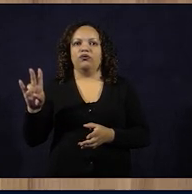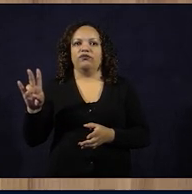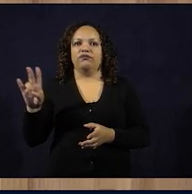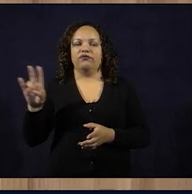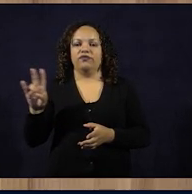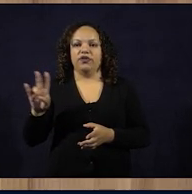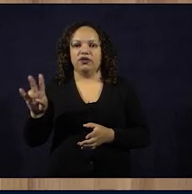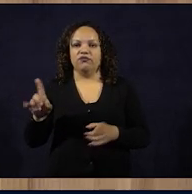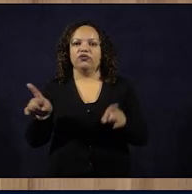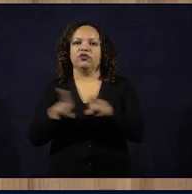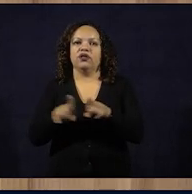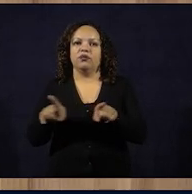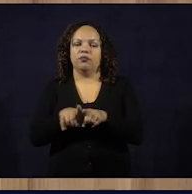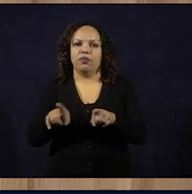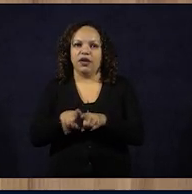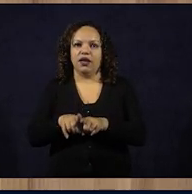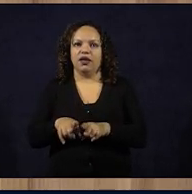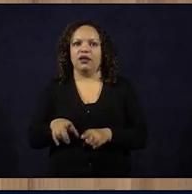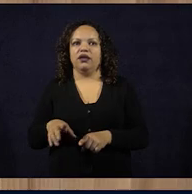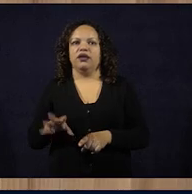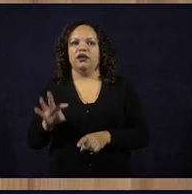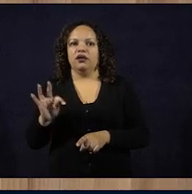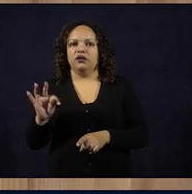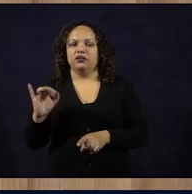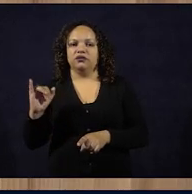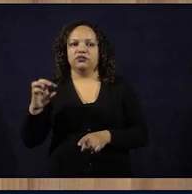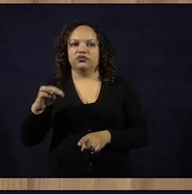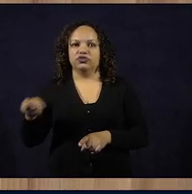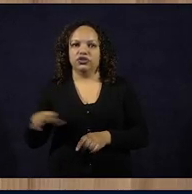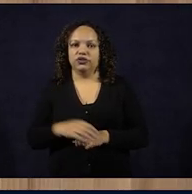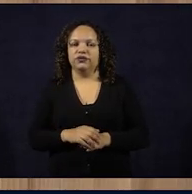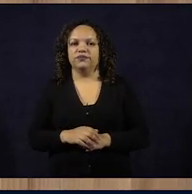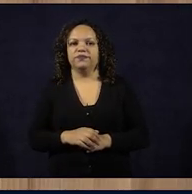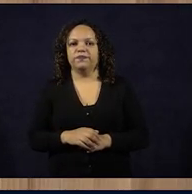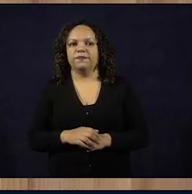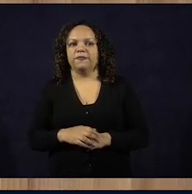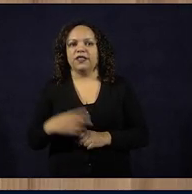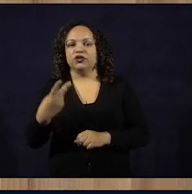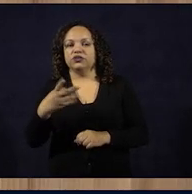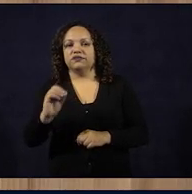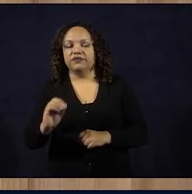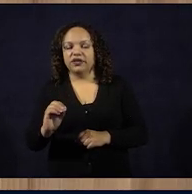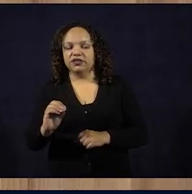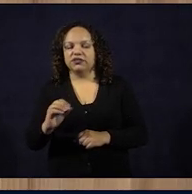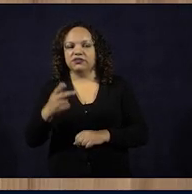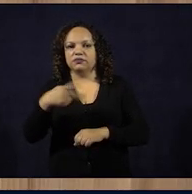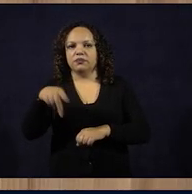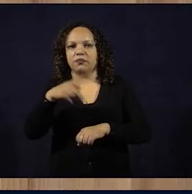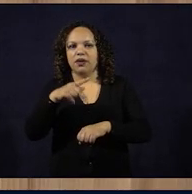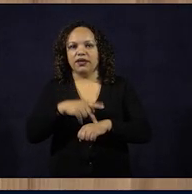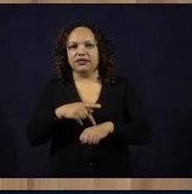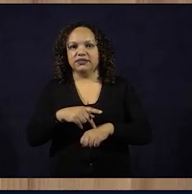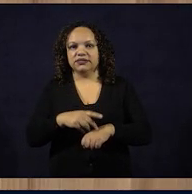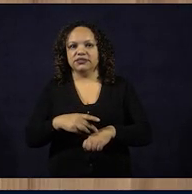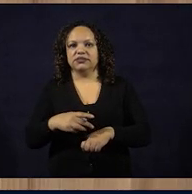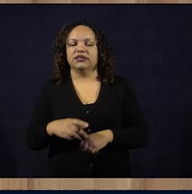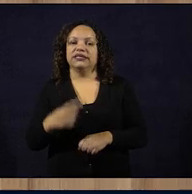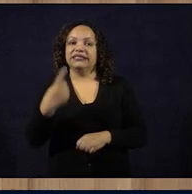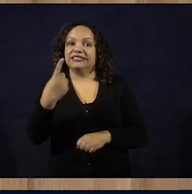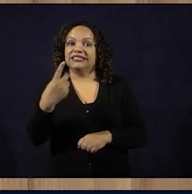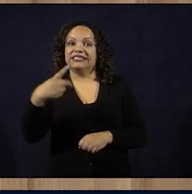de e a venda porque se você for olhar no G20 dos 20 maiores países do mundo 17 tem três operadoras